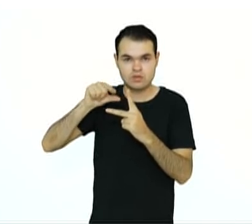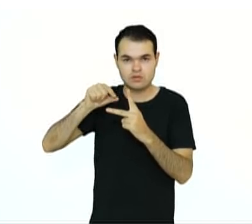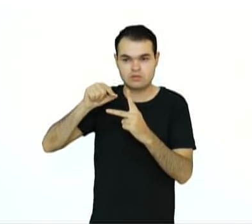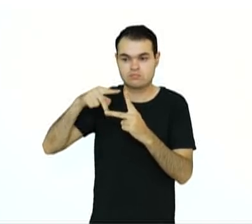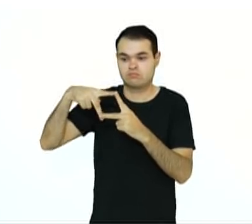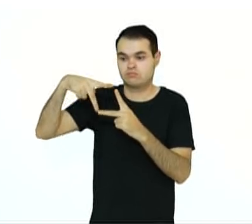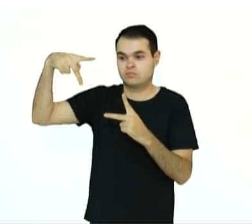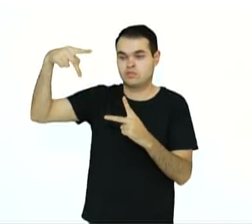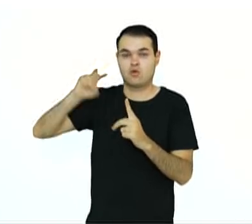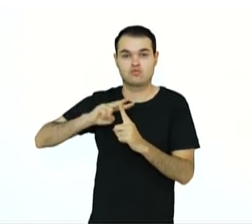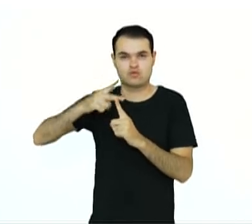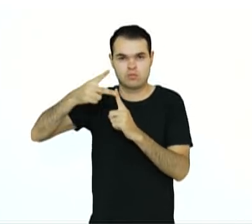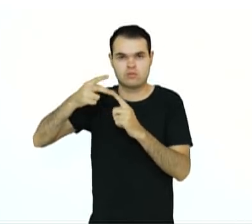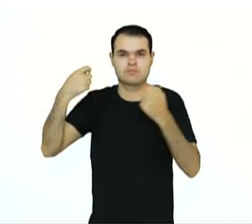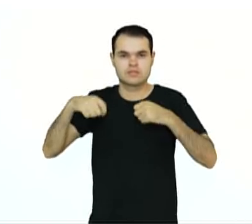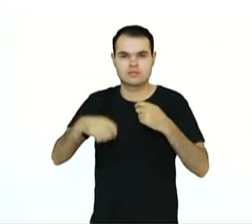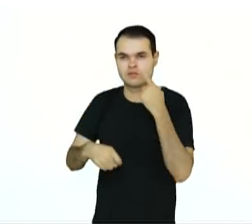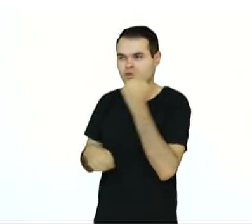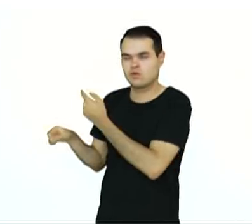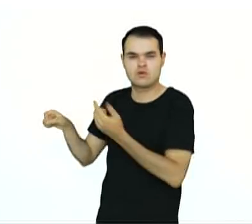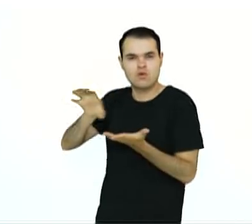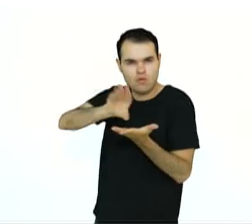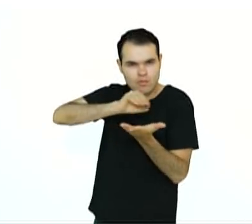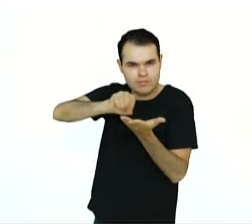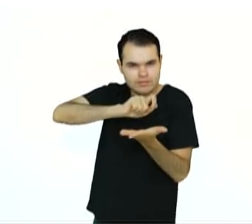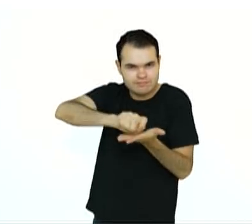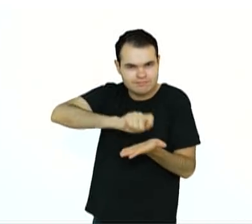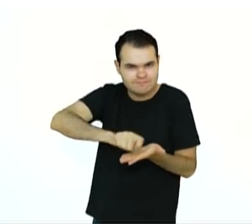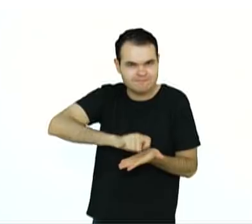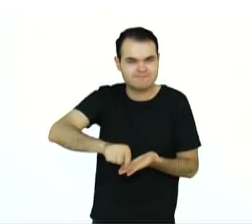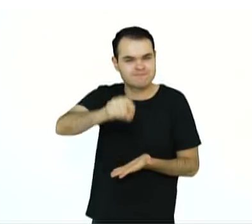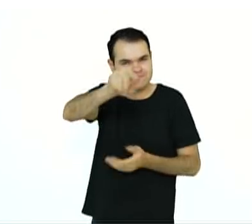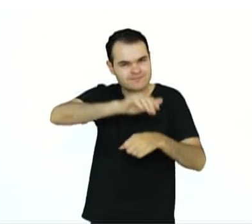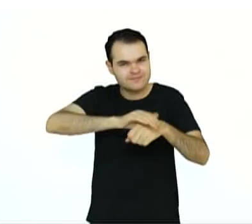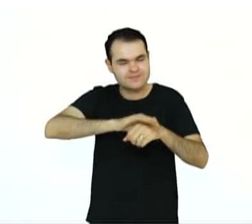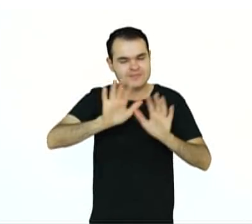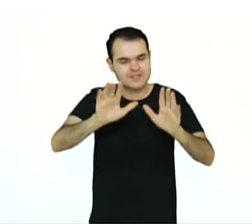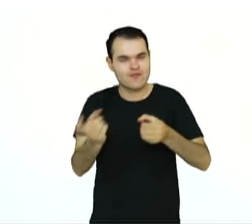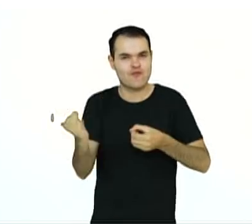eu preciso que você anote esse começo do enunciado. Então, anote aí e a